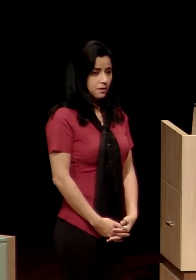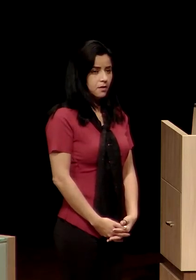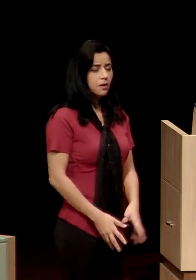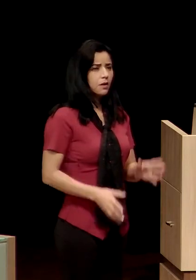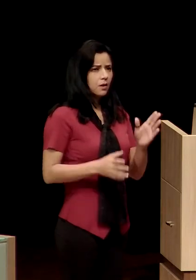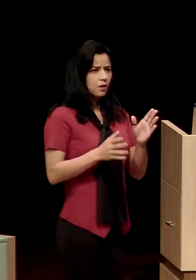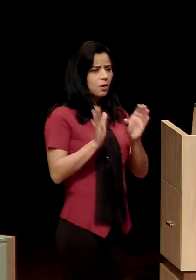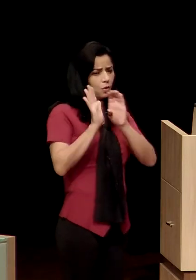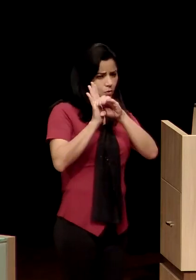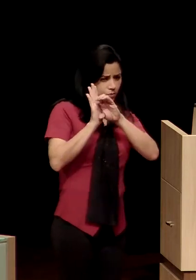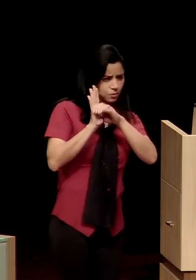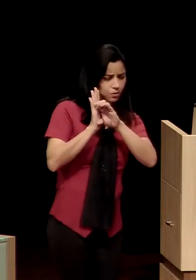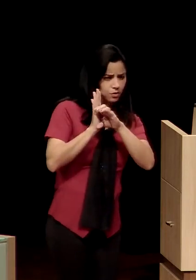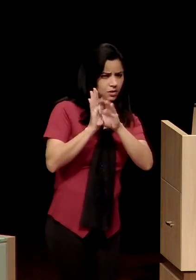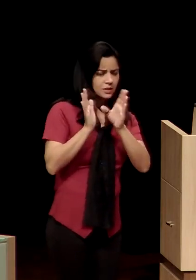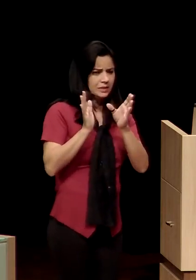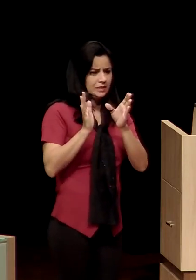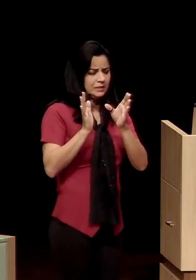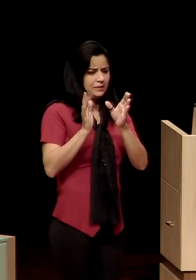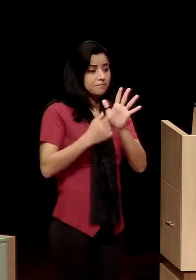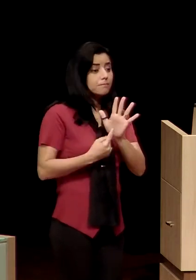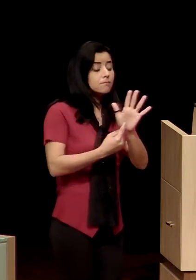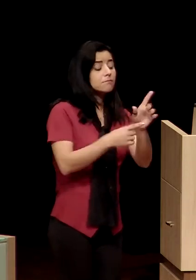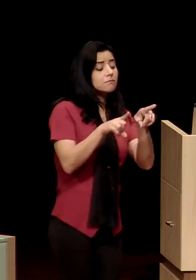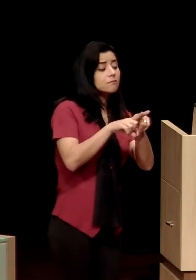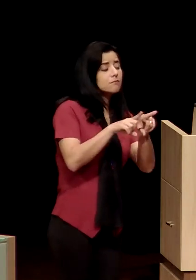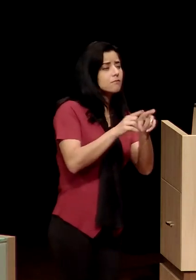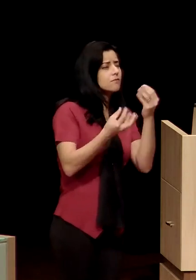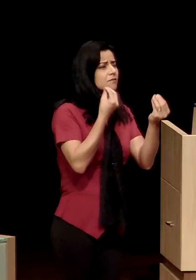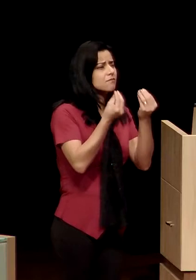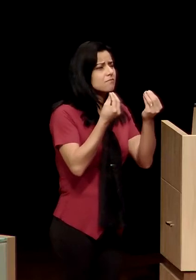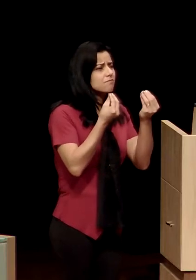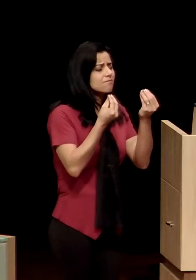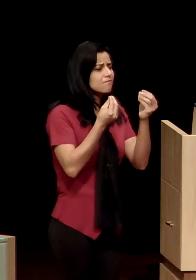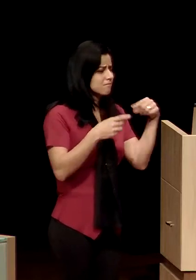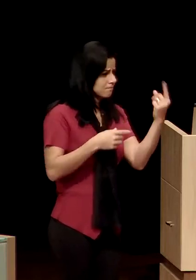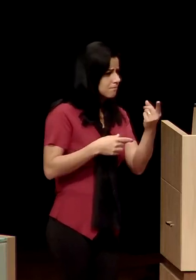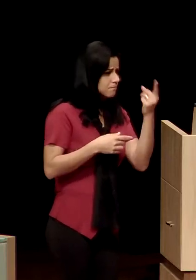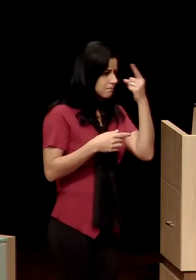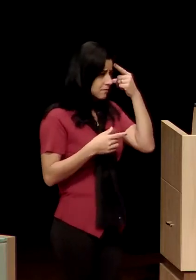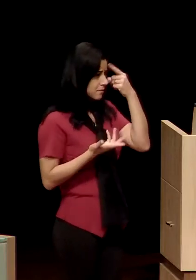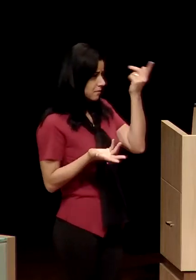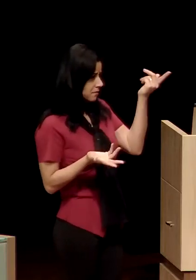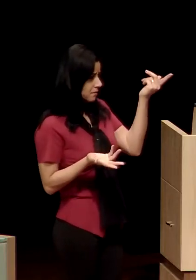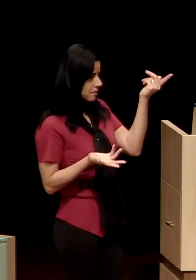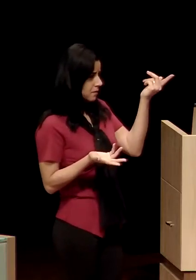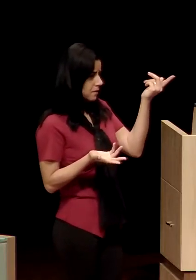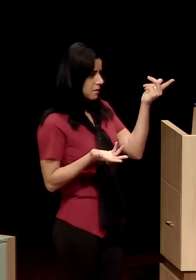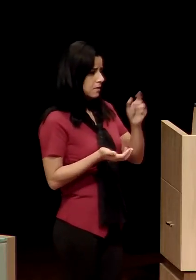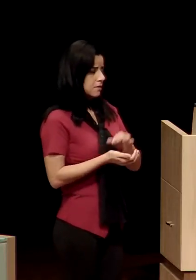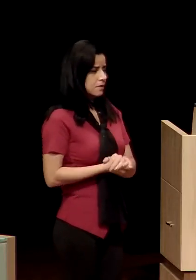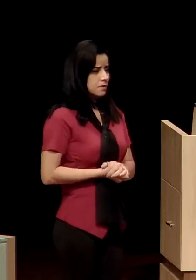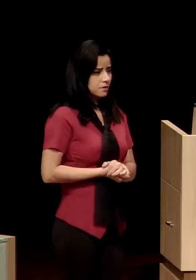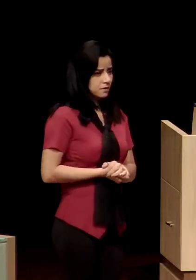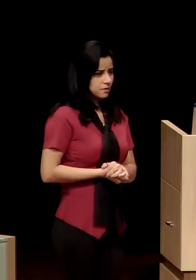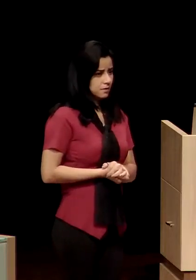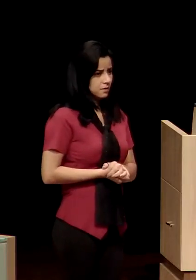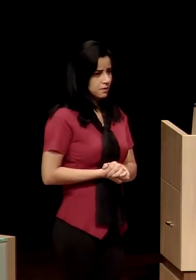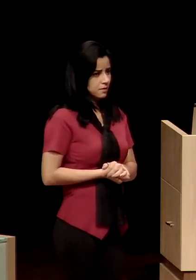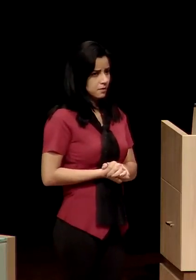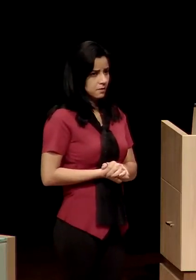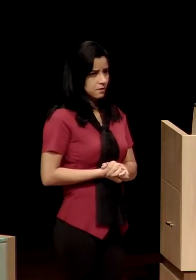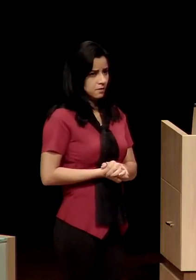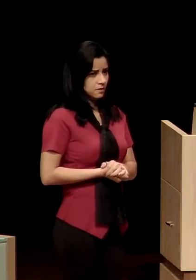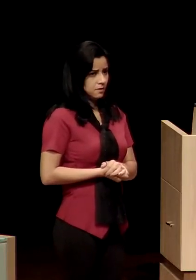Os conceitos são mostra também como pensamos. Concepts are also basic